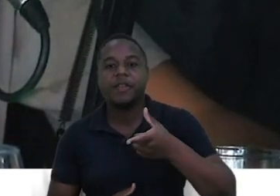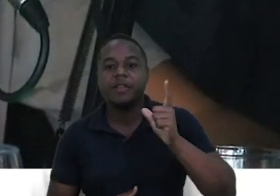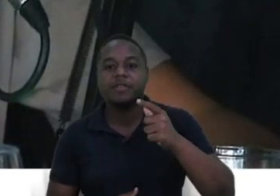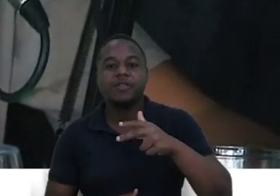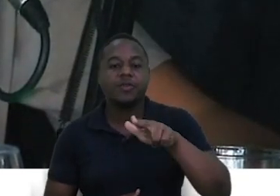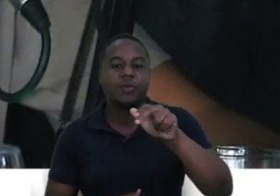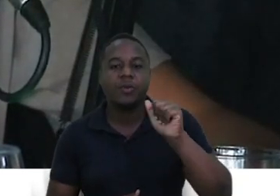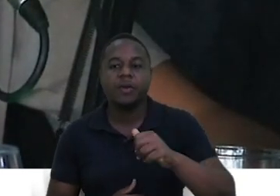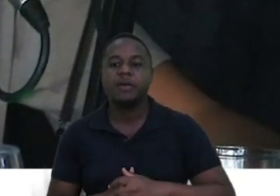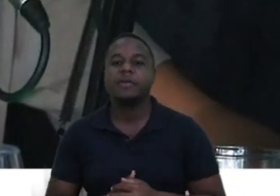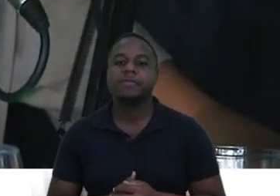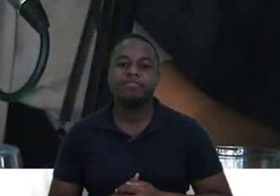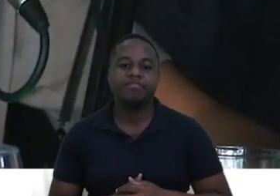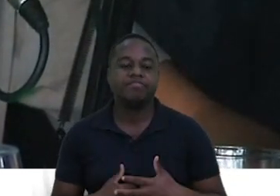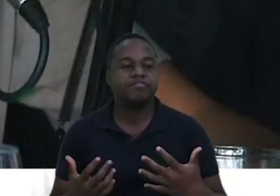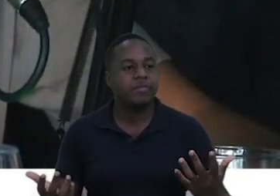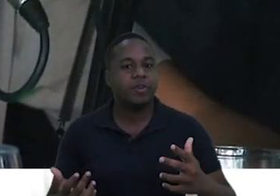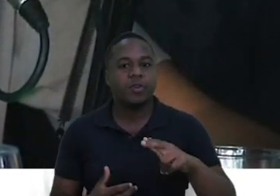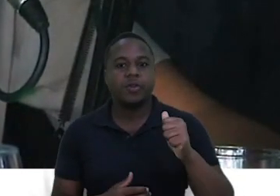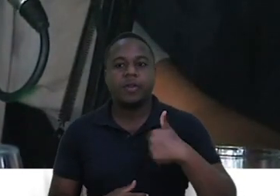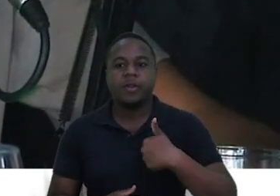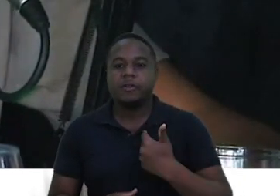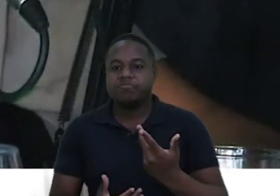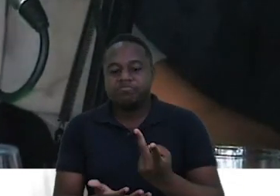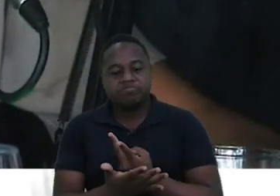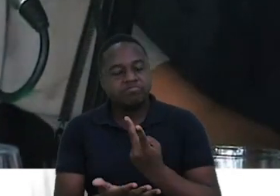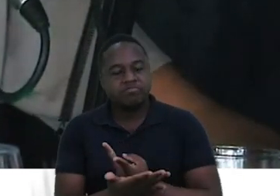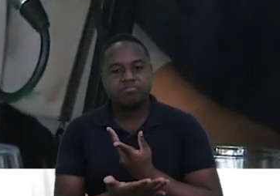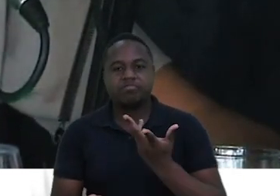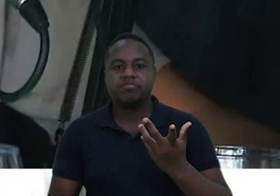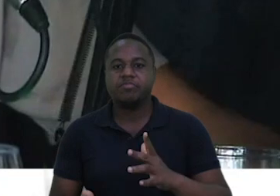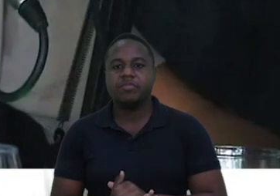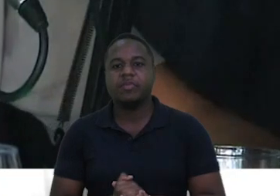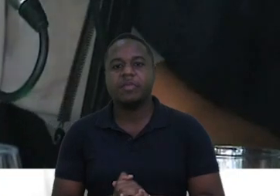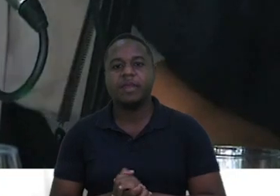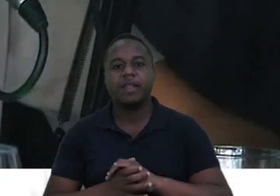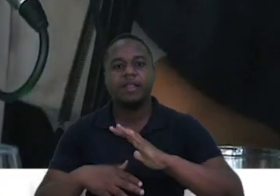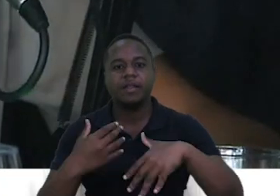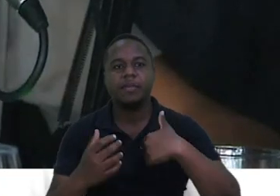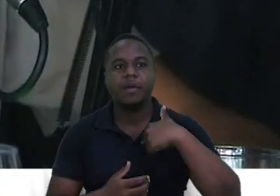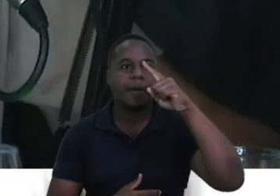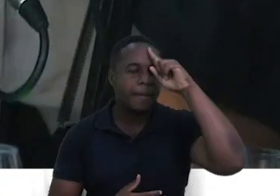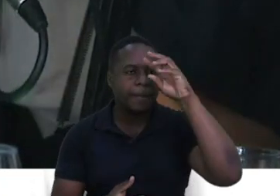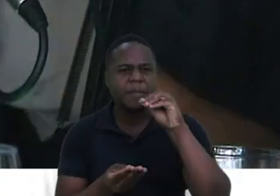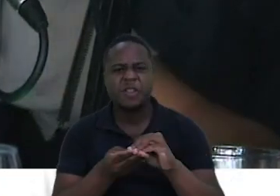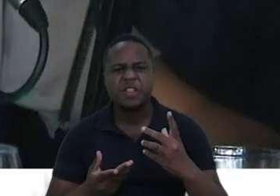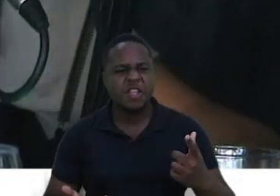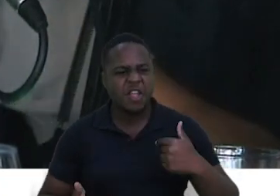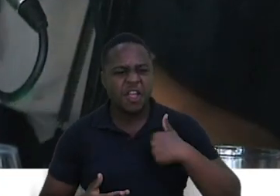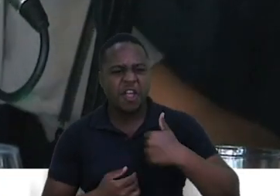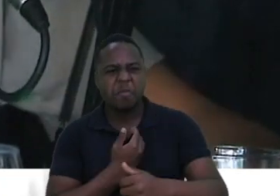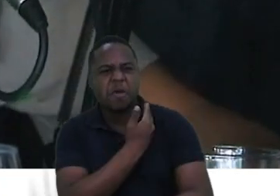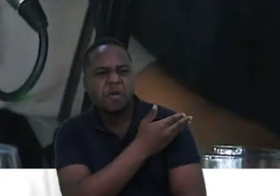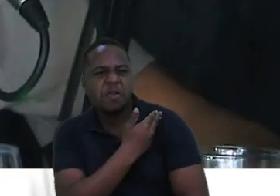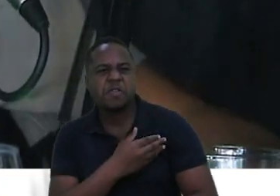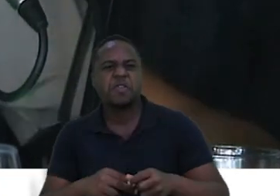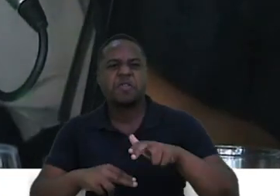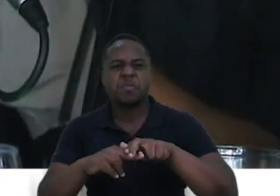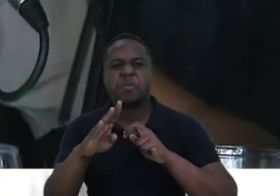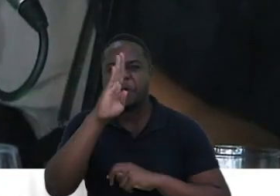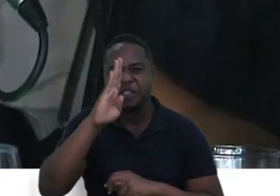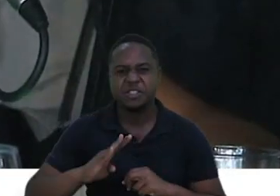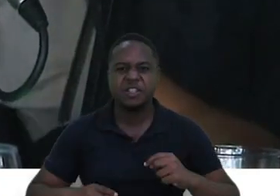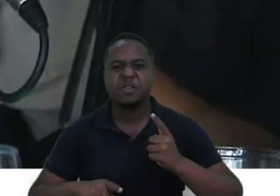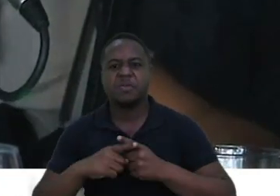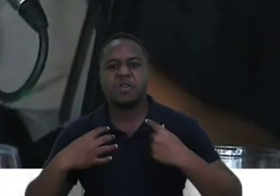a viver essa má experiência. Né? E aí, o que a gente já pensa é o preconceito, porque é brasileiro, porque tá vestido assim,